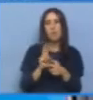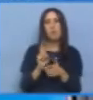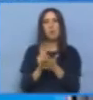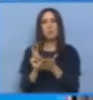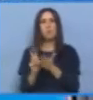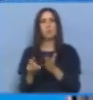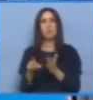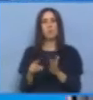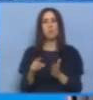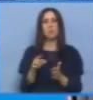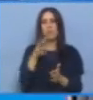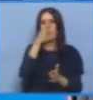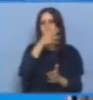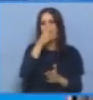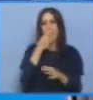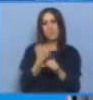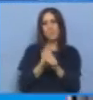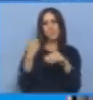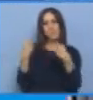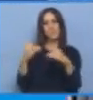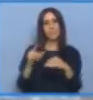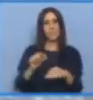atividades ludopedagógicas também.